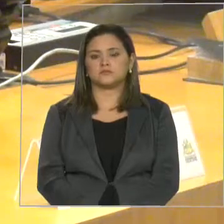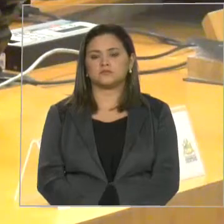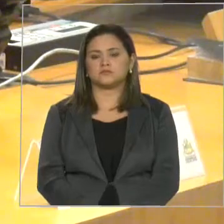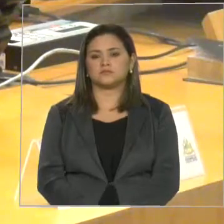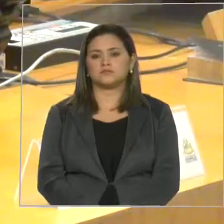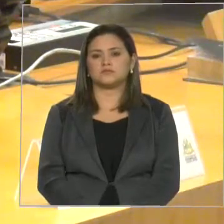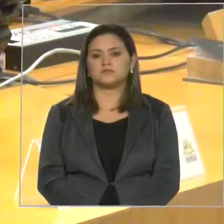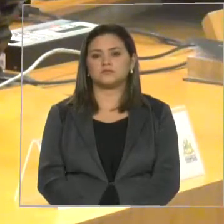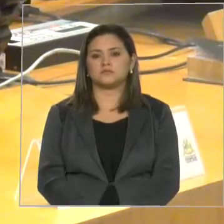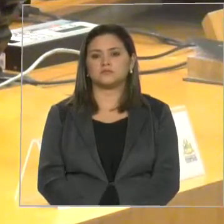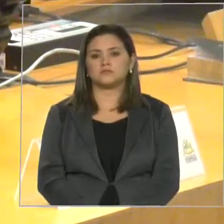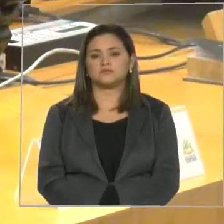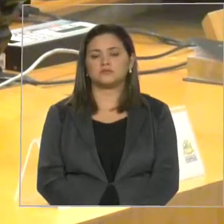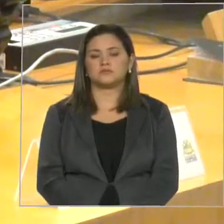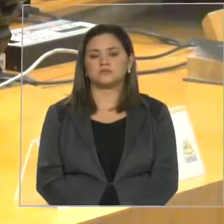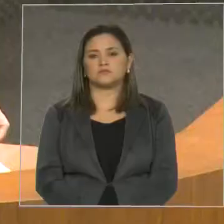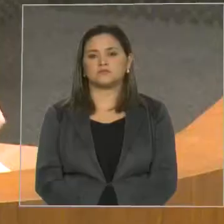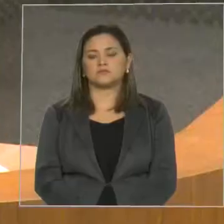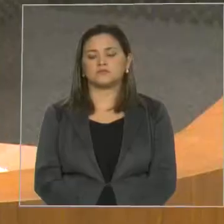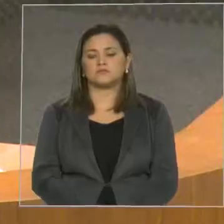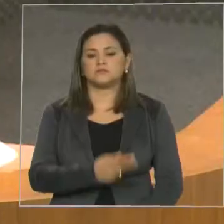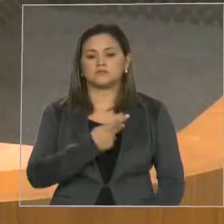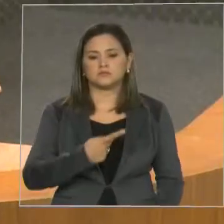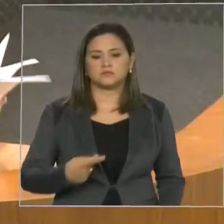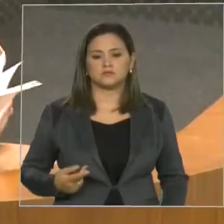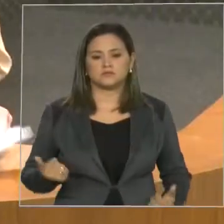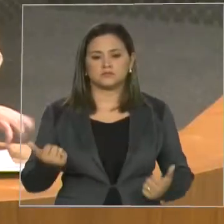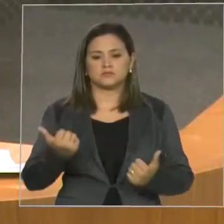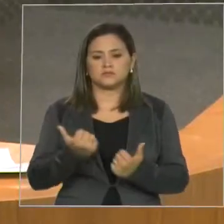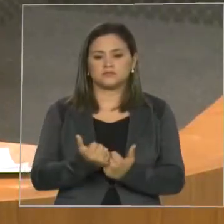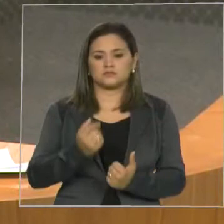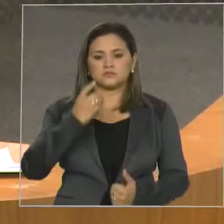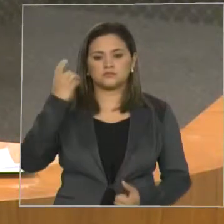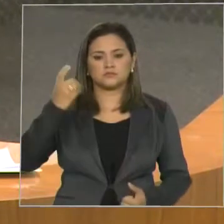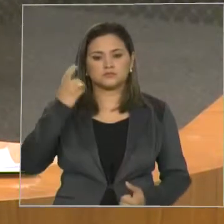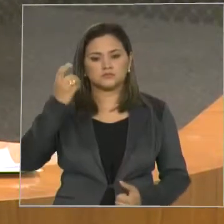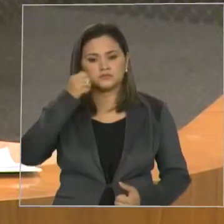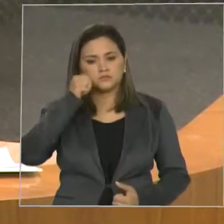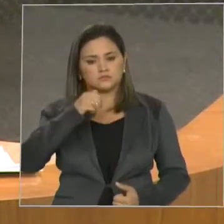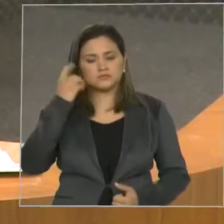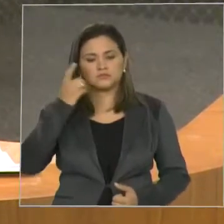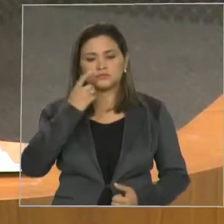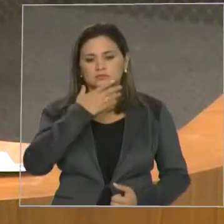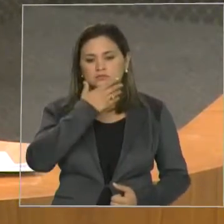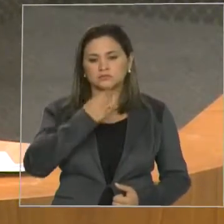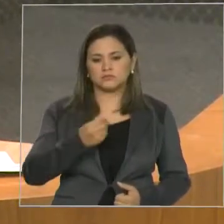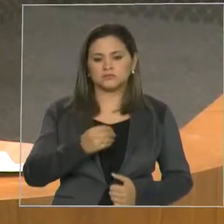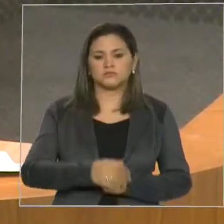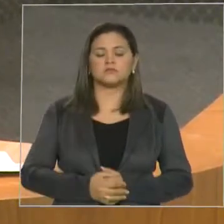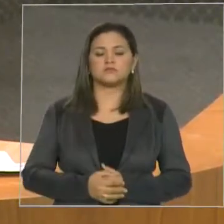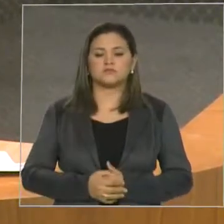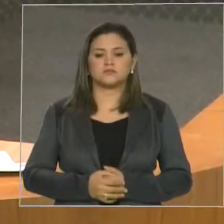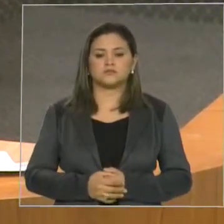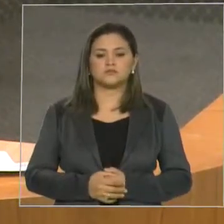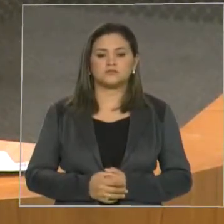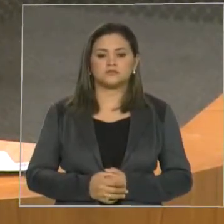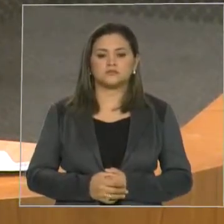Senhor presidente em exercício, senhoras e senhores deputados, eu queria destacar, deputada Graça